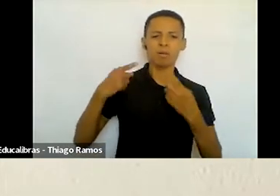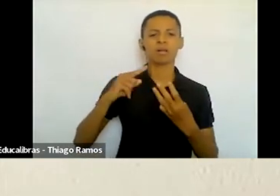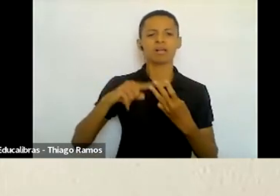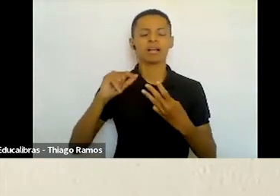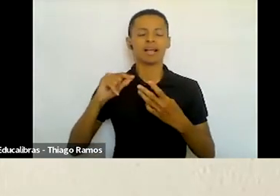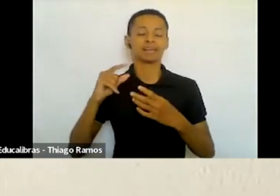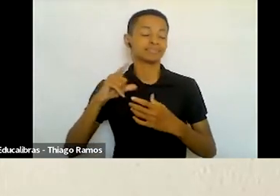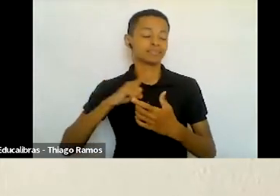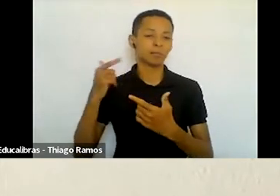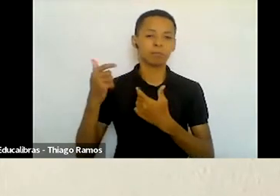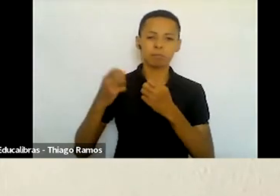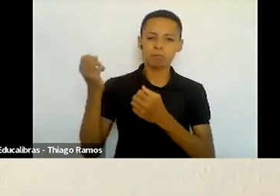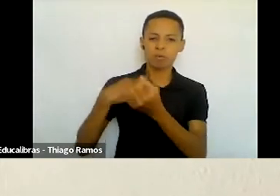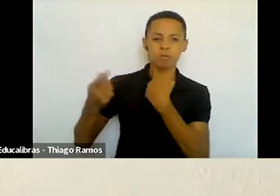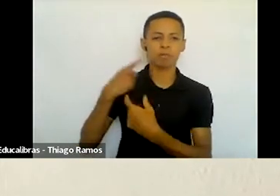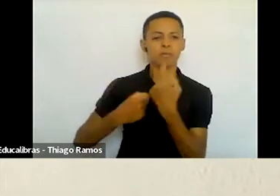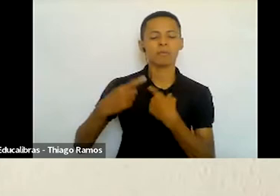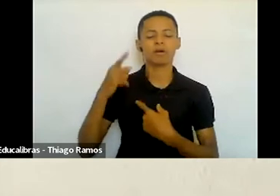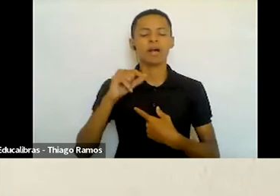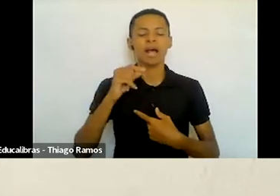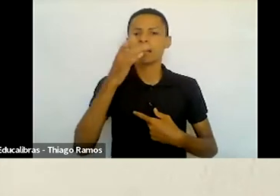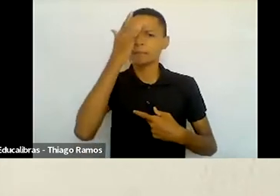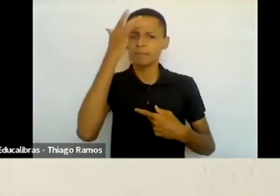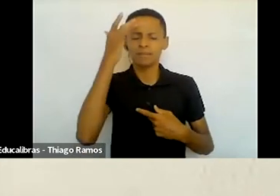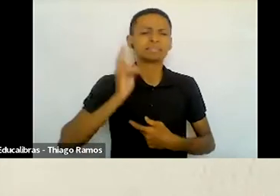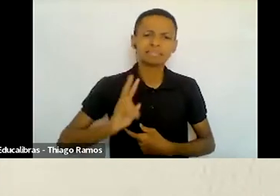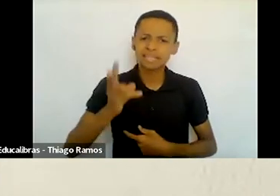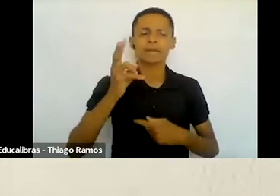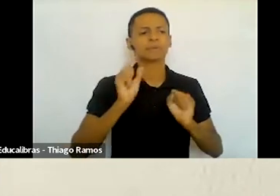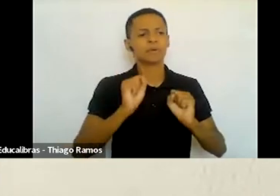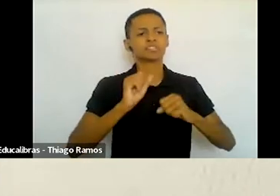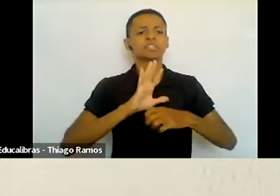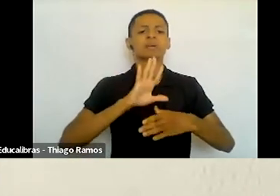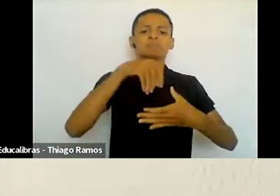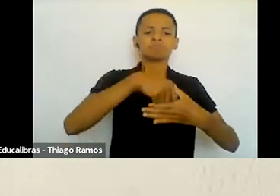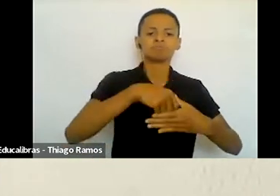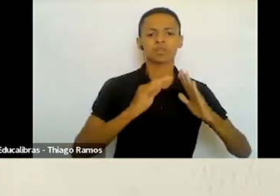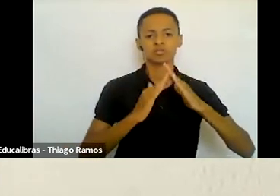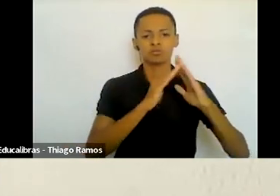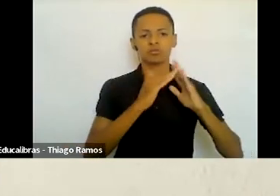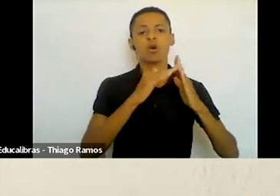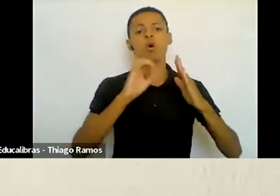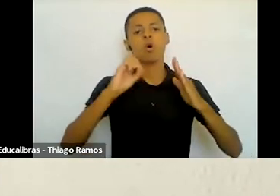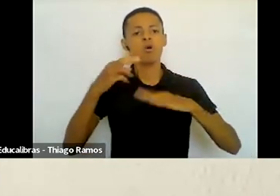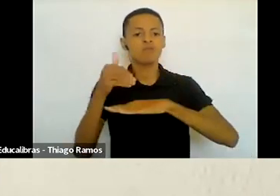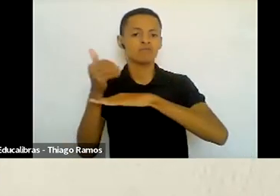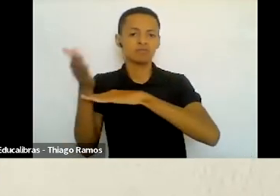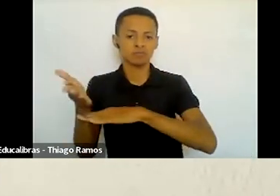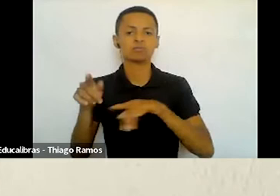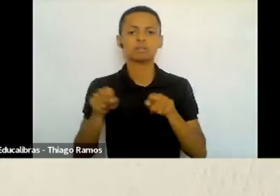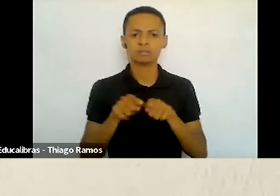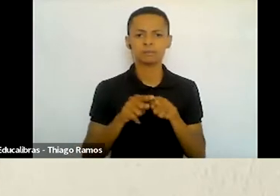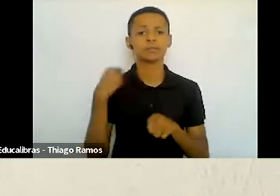constantes a quem está na favela e a quem está no asfalto. E a gente está aqui falando de liberdade de expressão também, né? A gente tem